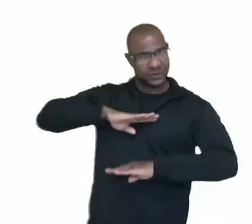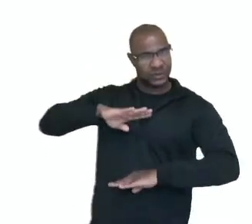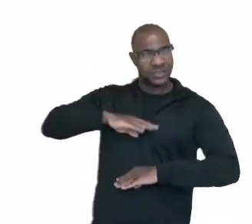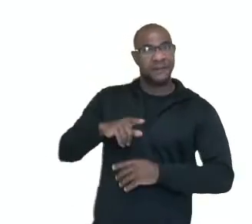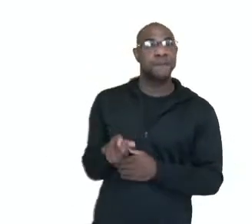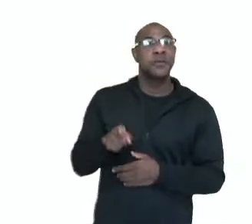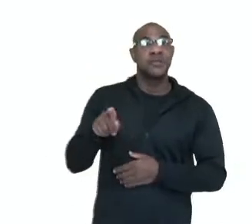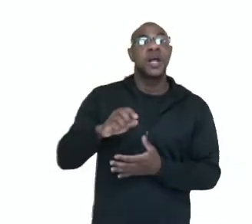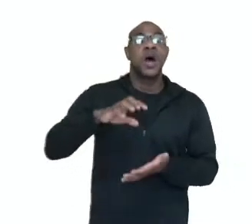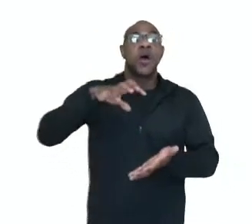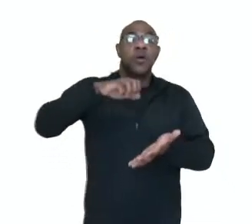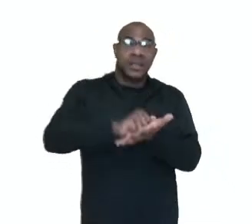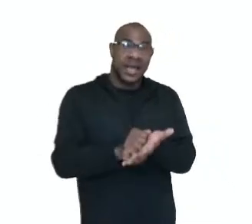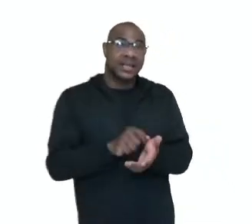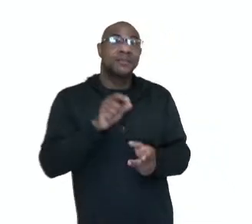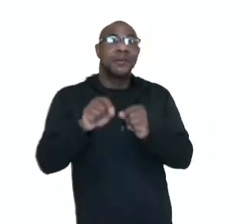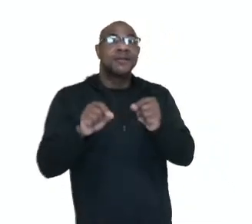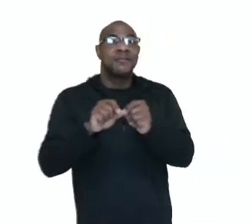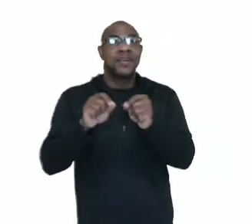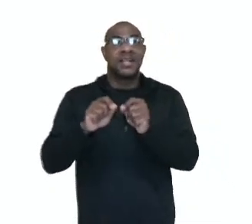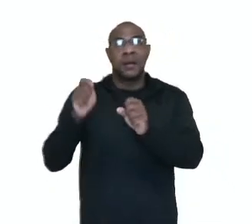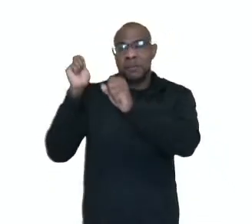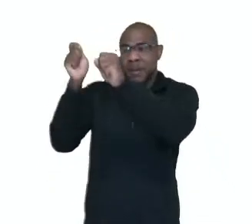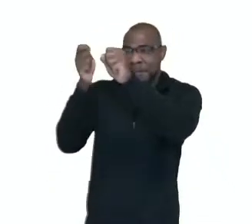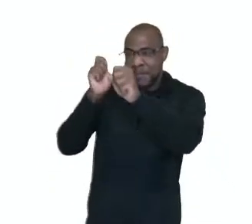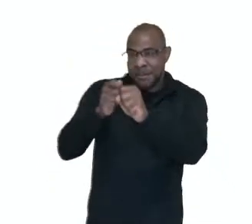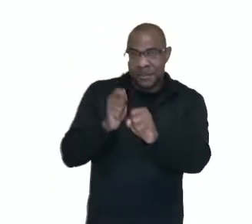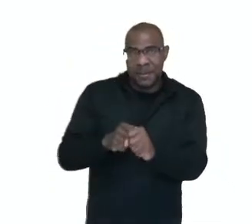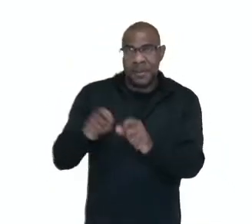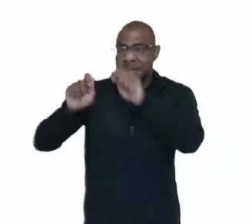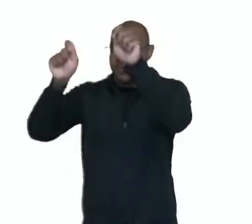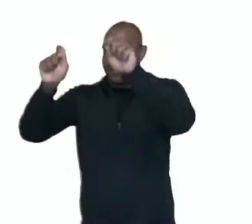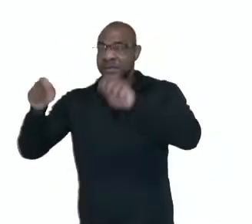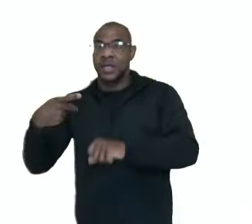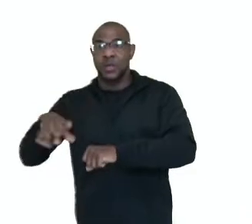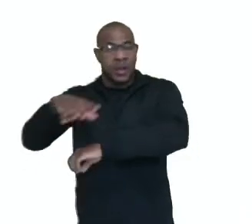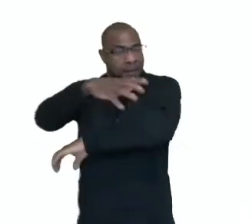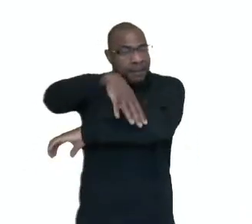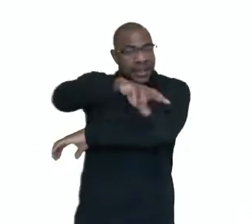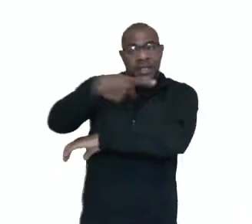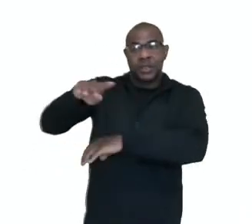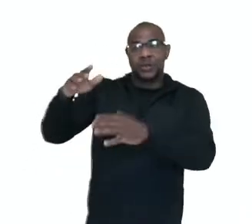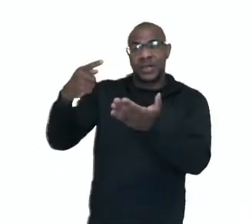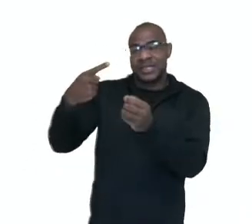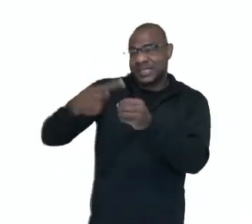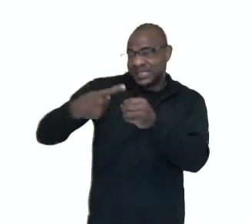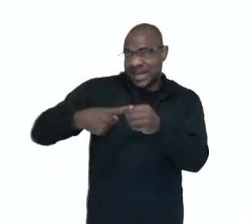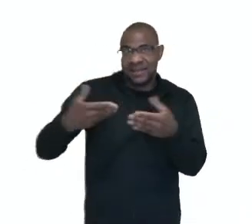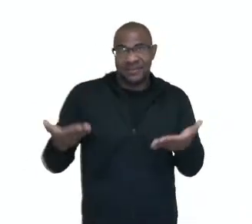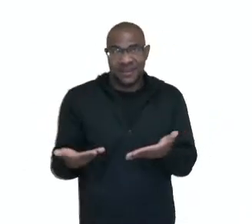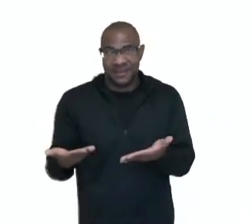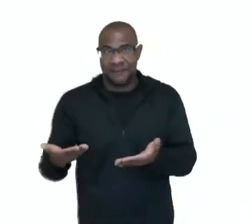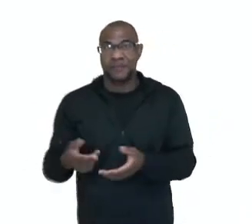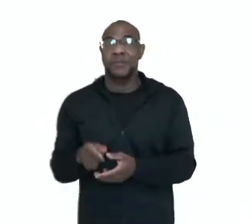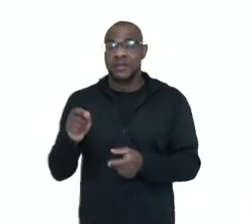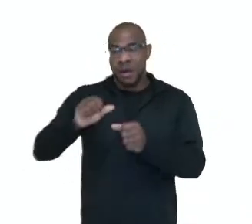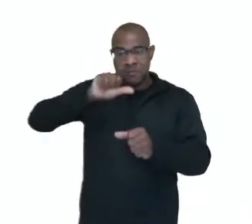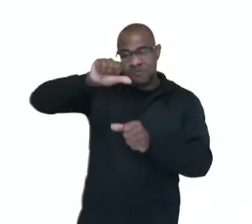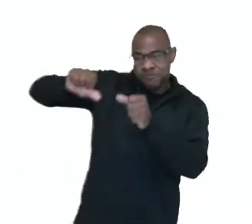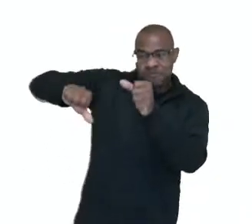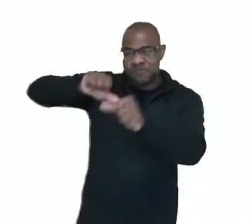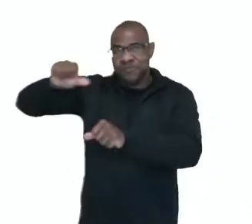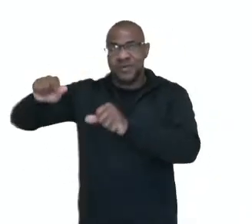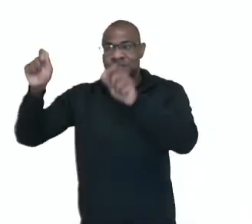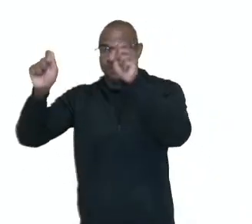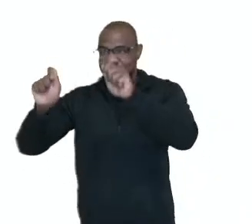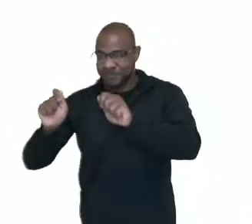foi contratado para restaurar uma estátua na praça da sua cidade. Conhece aí uma praça aí na tua cidade? Você foi contratado para